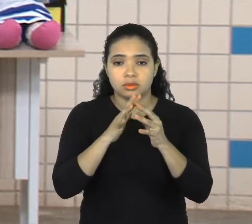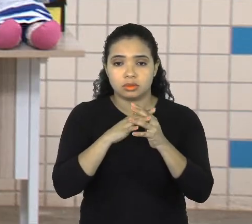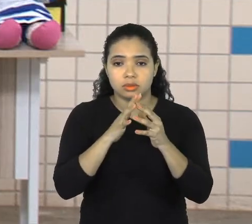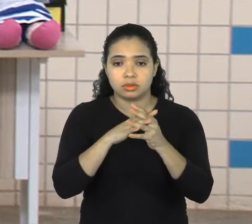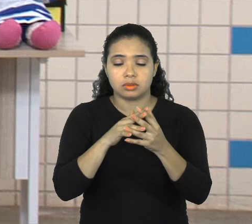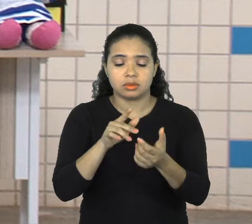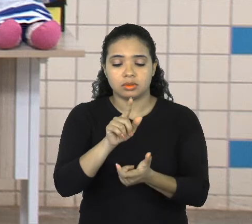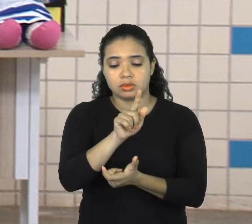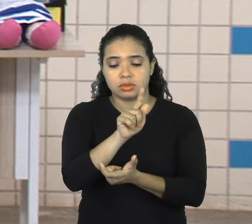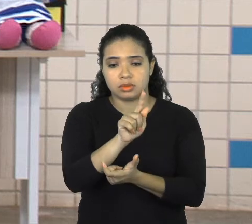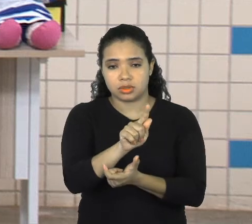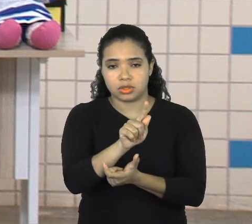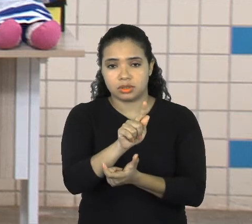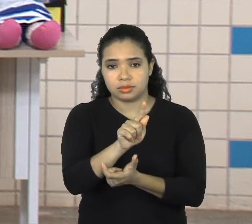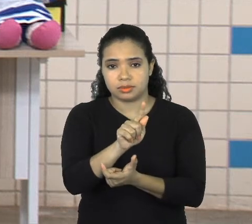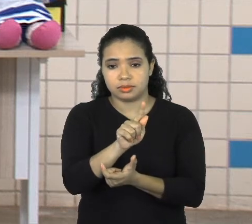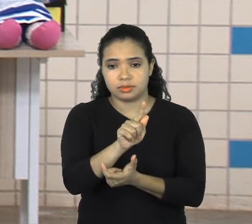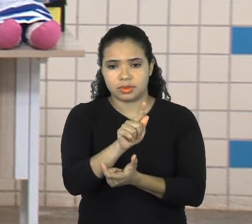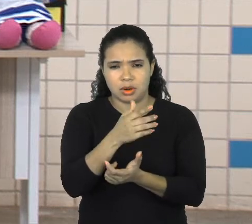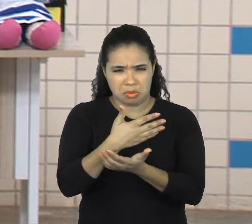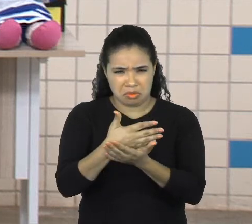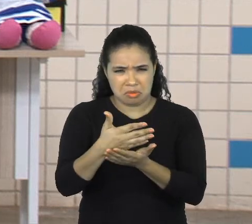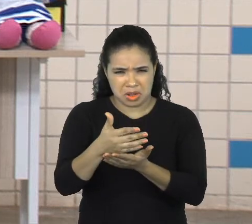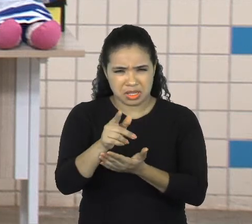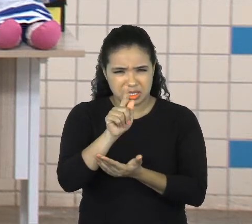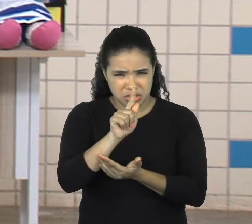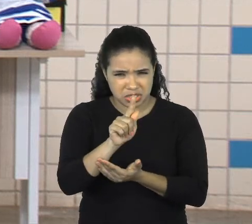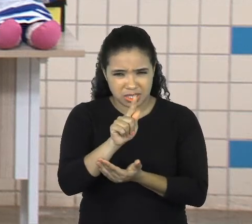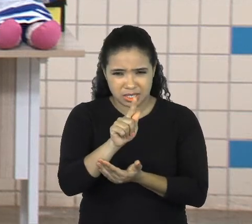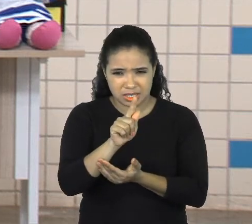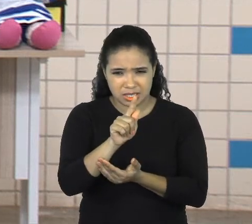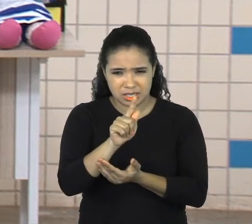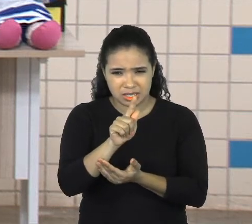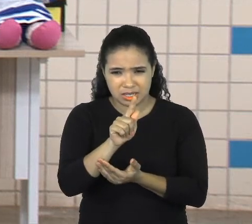primeira sílaba, começa com G de gato.